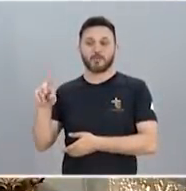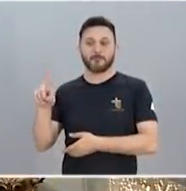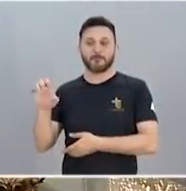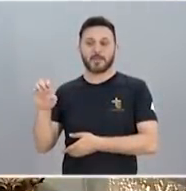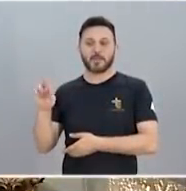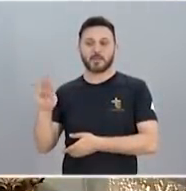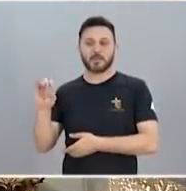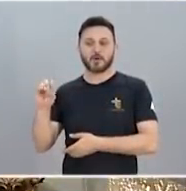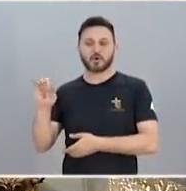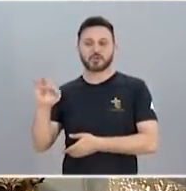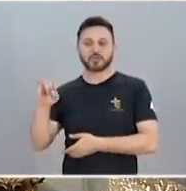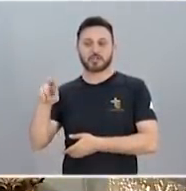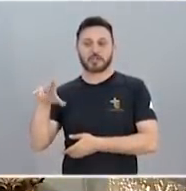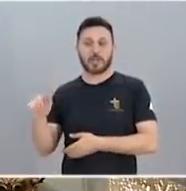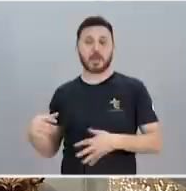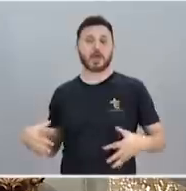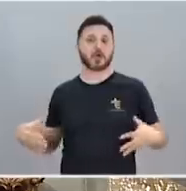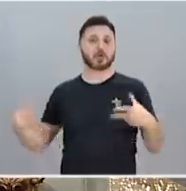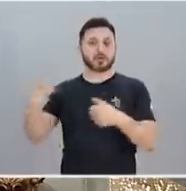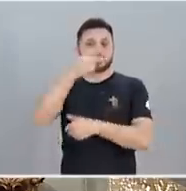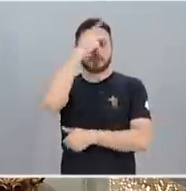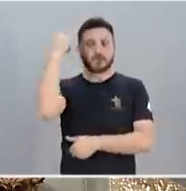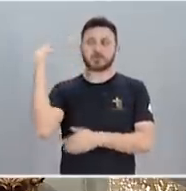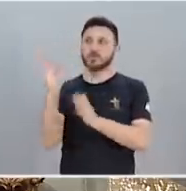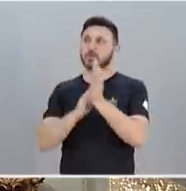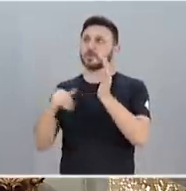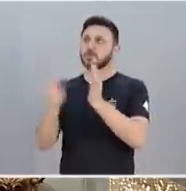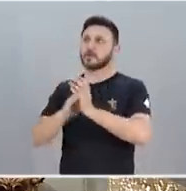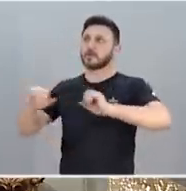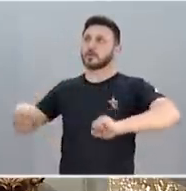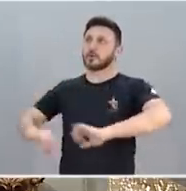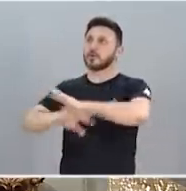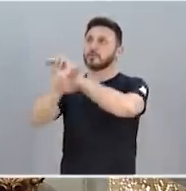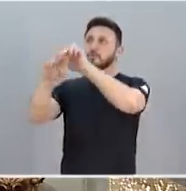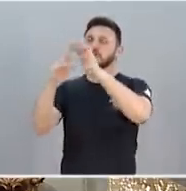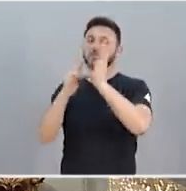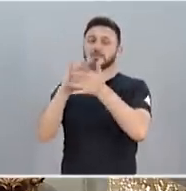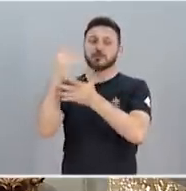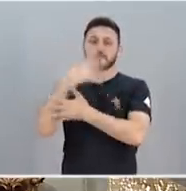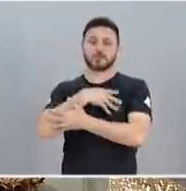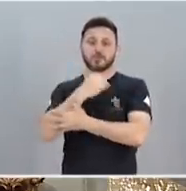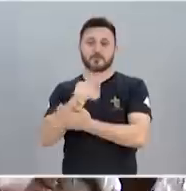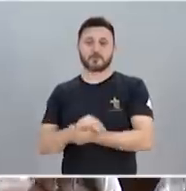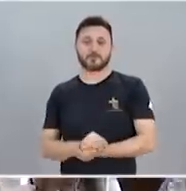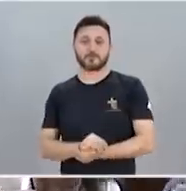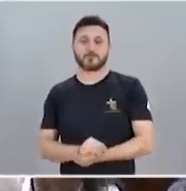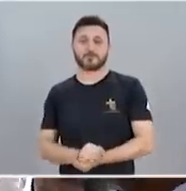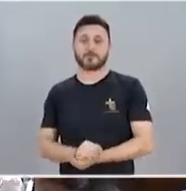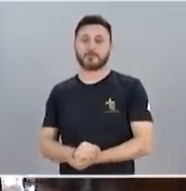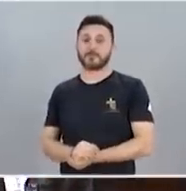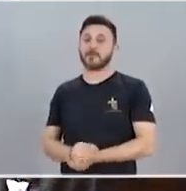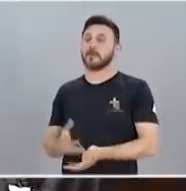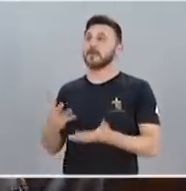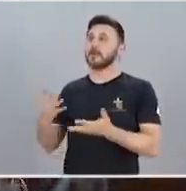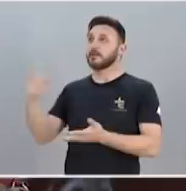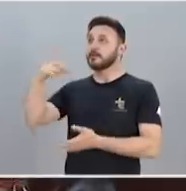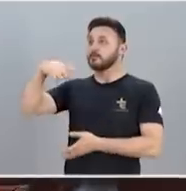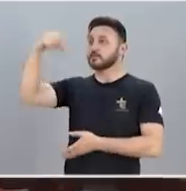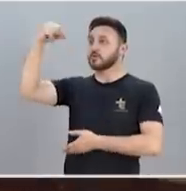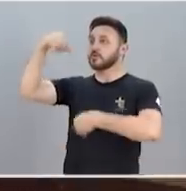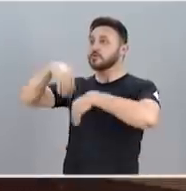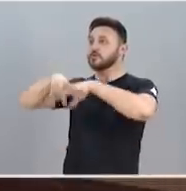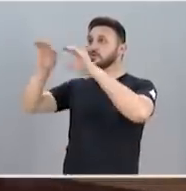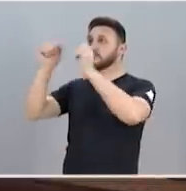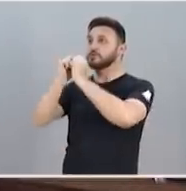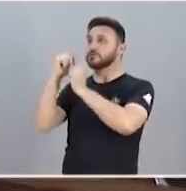mundo vos serviram, a fim de vos louvarmos e glorificarmos por Jesus Cristo, vosso Filho. Concedei-nos o convívio dos